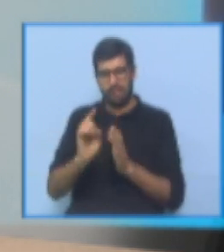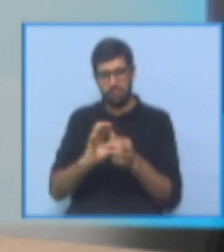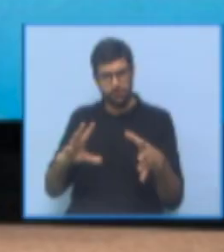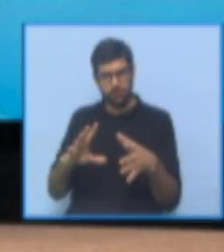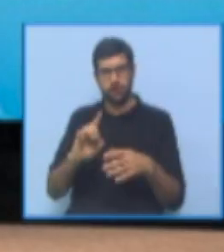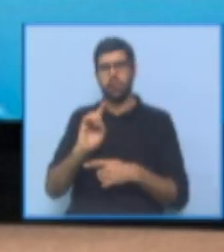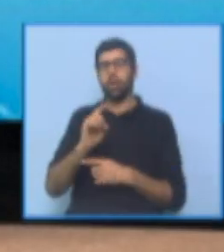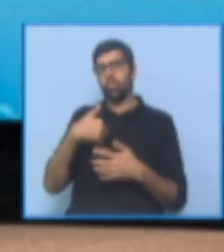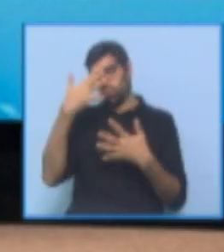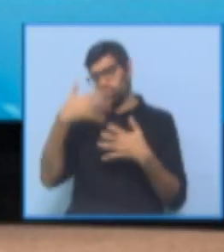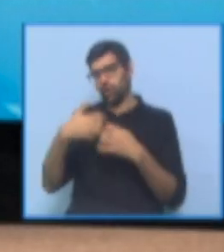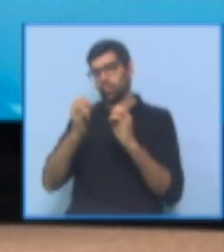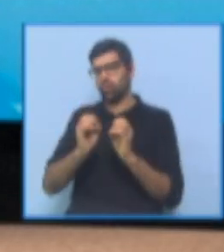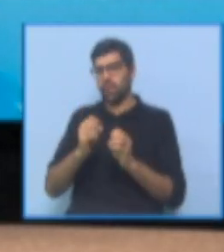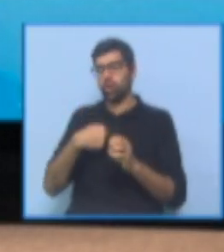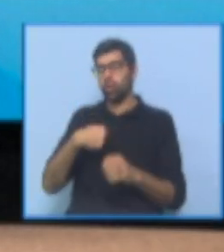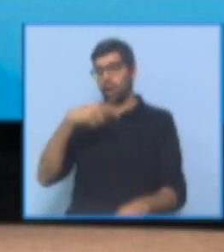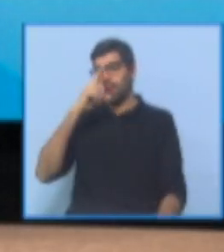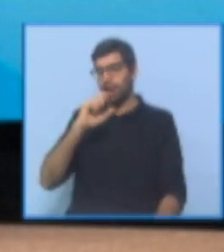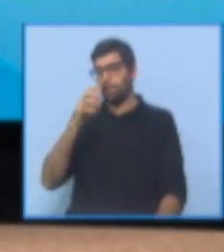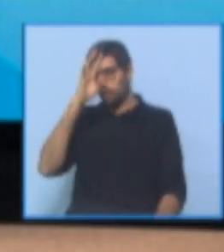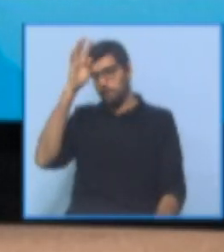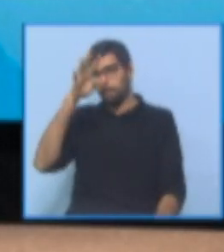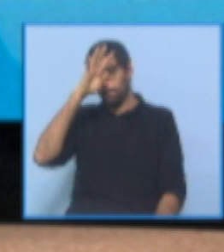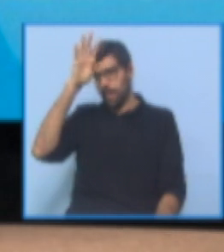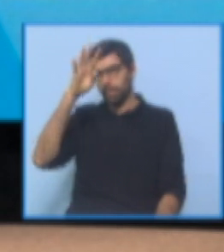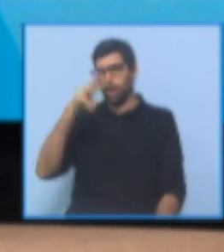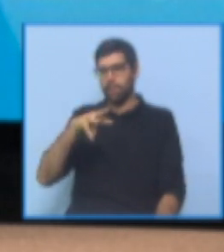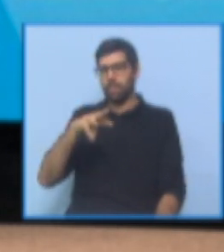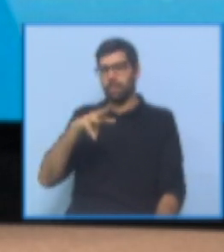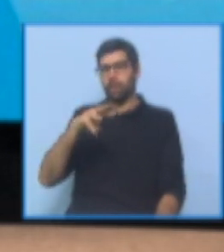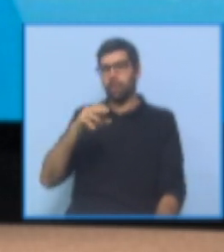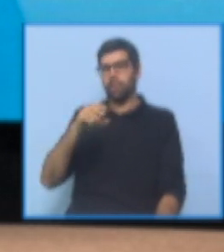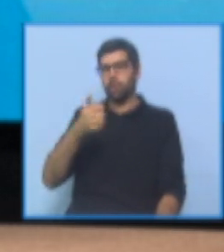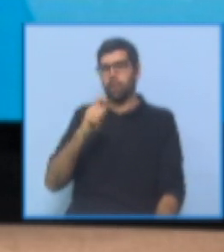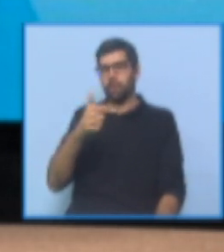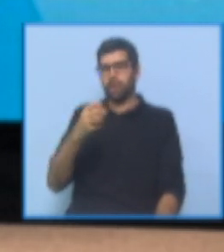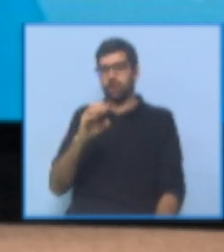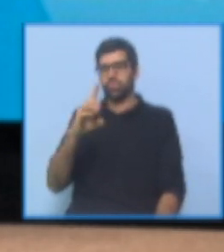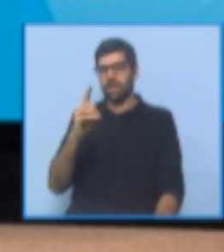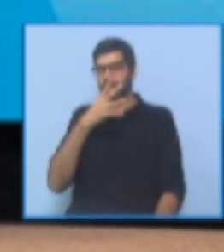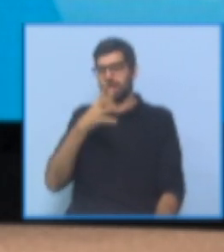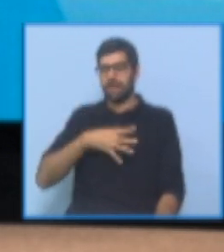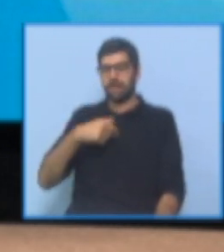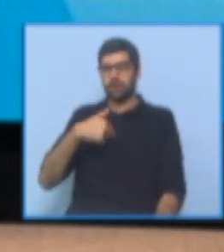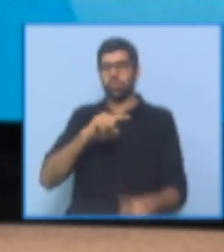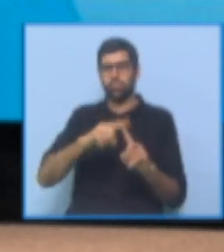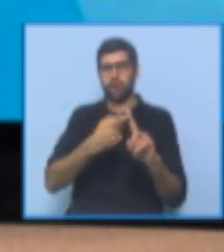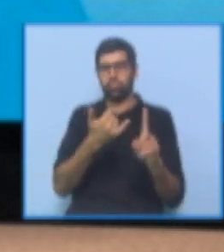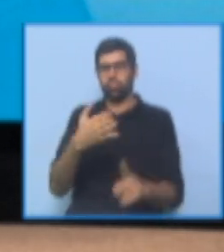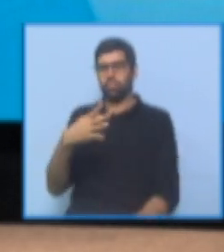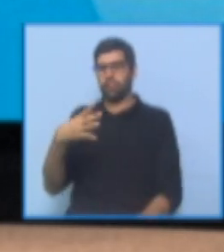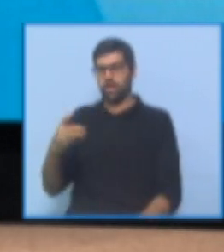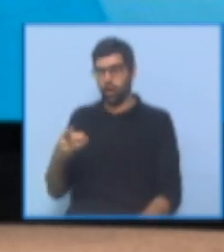não tenho dúvidas. Eu tenho bem na memória aquilo que o Papa Emérito, o Papa Bento XVI, dizia-nos em 2009, quando foi à